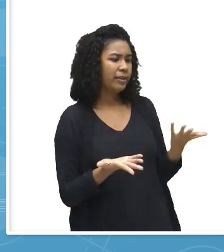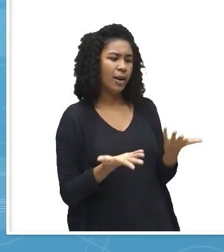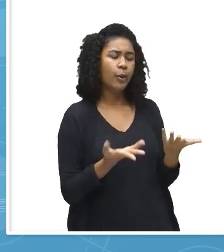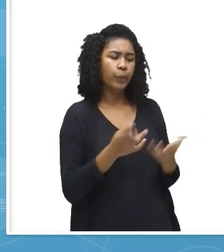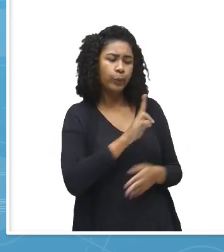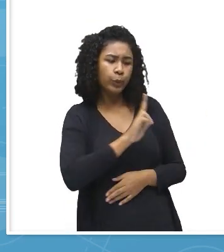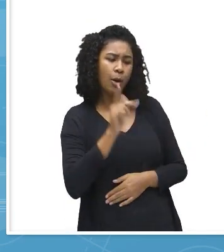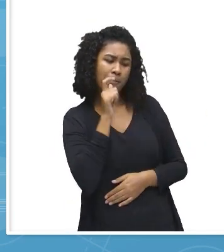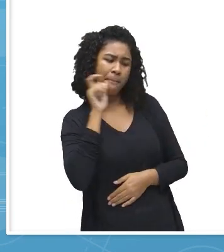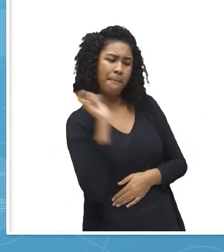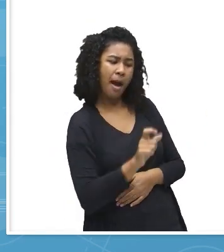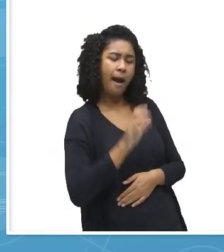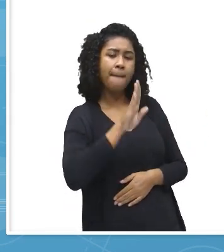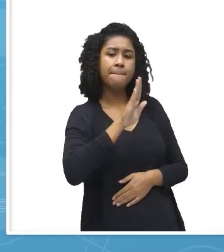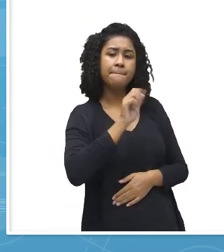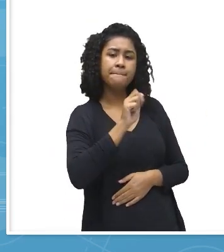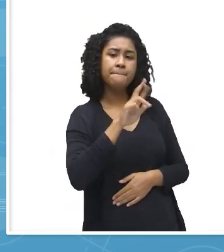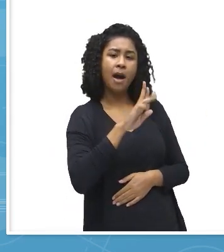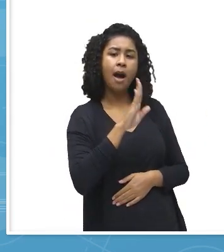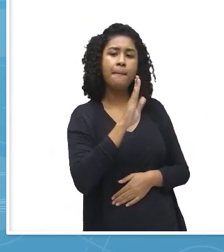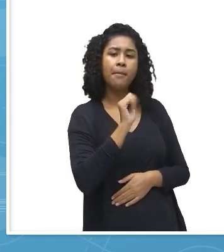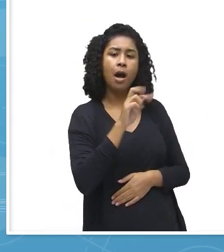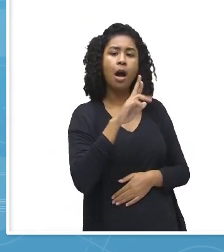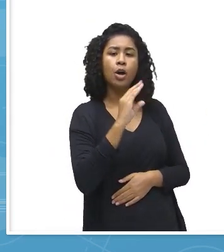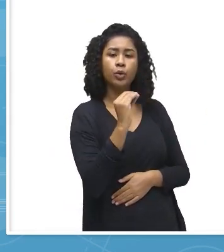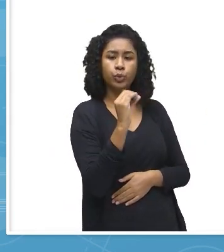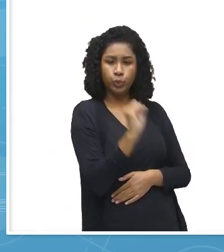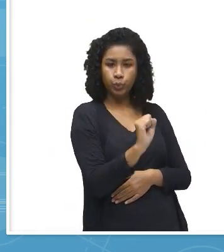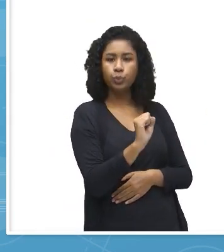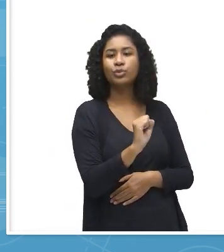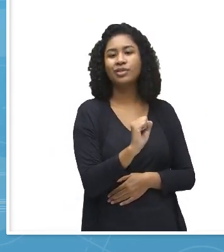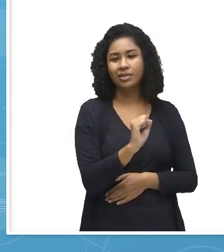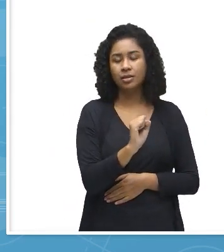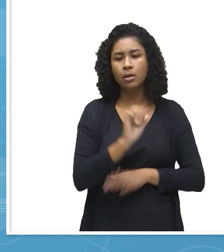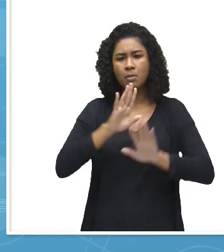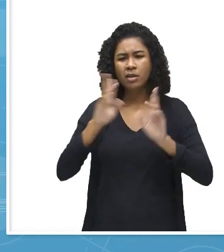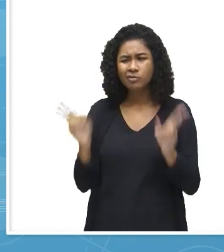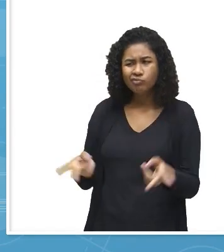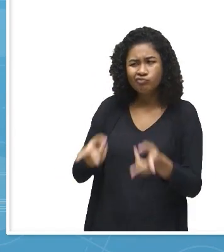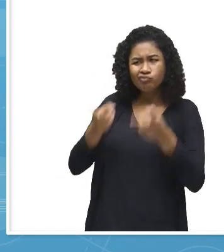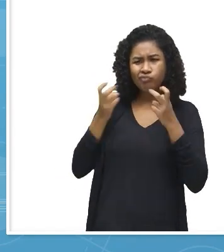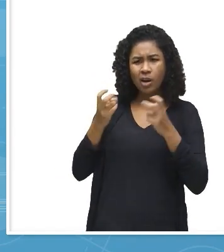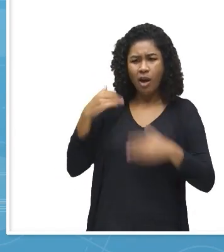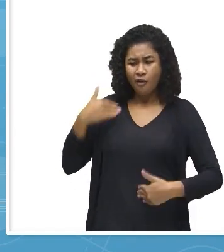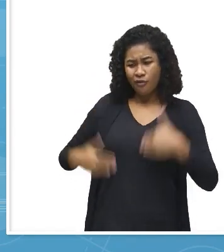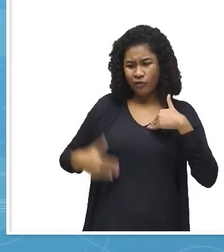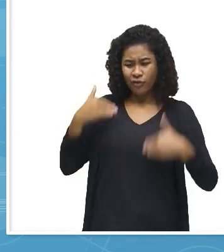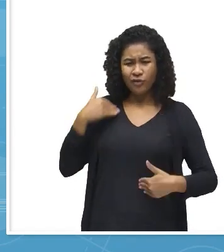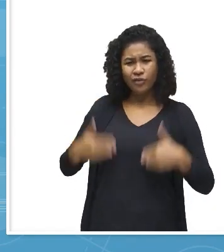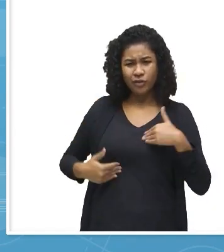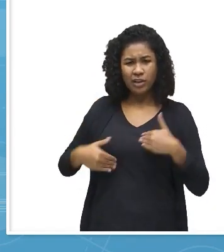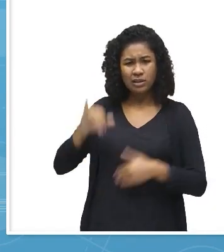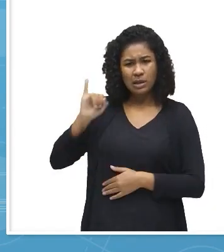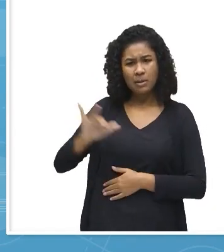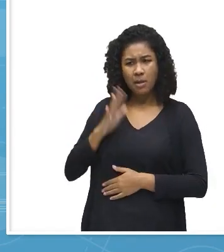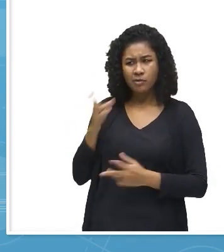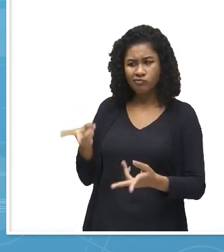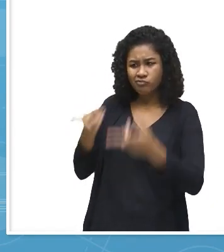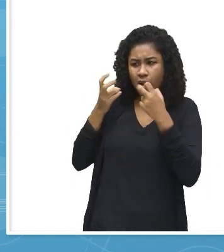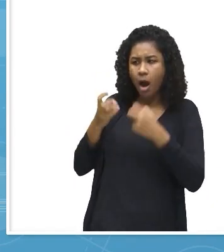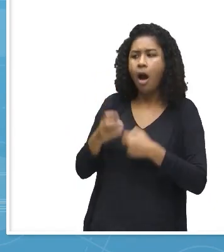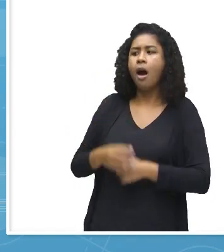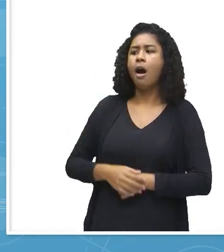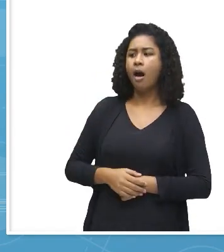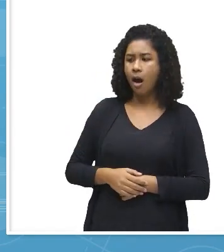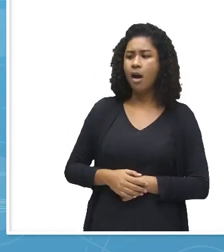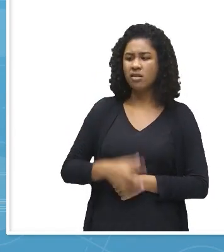desses germanos, a gente observa que pelo seu porte físico, né, também estava atrelado essa questão